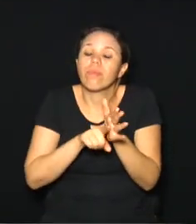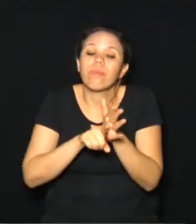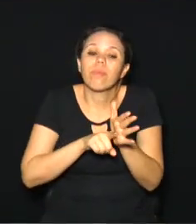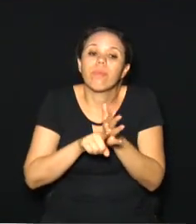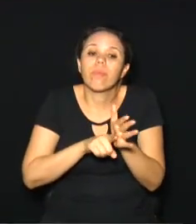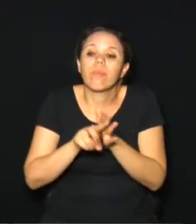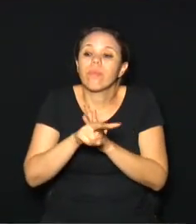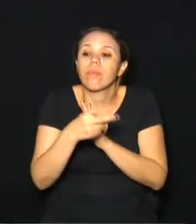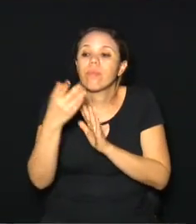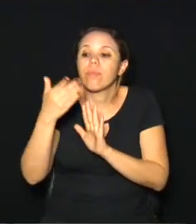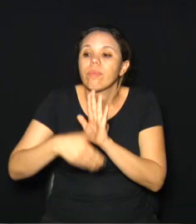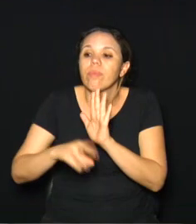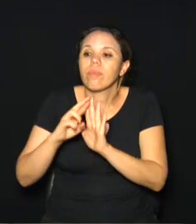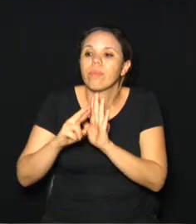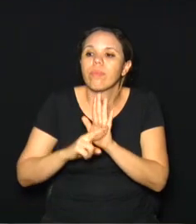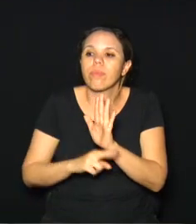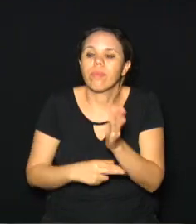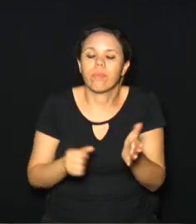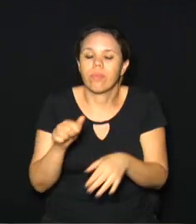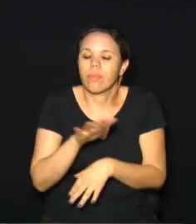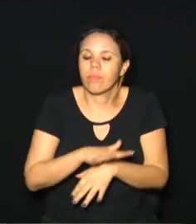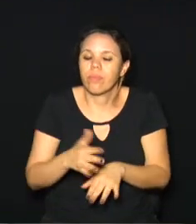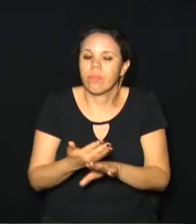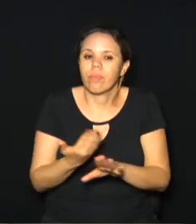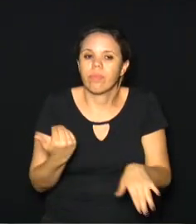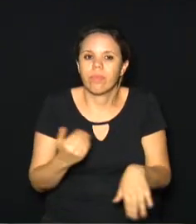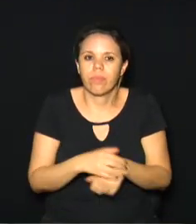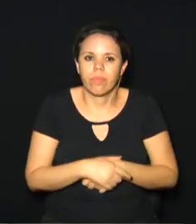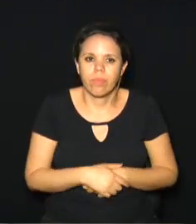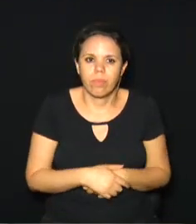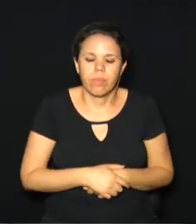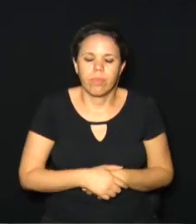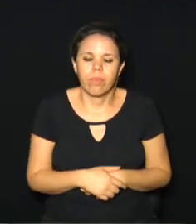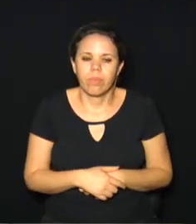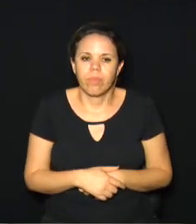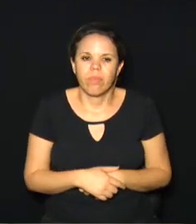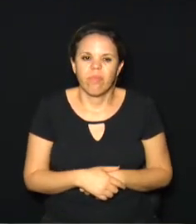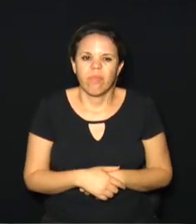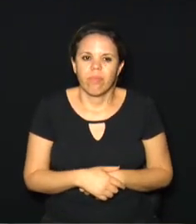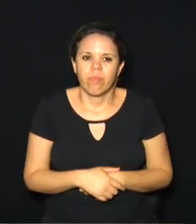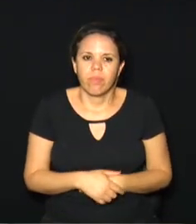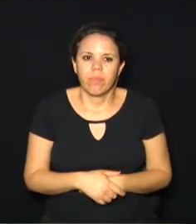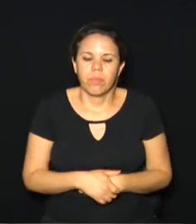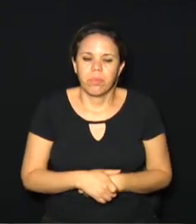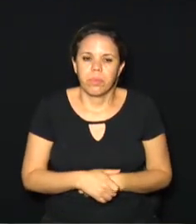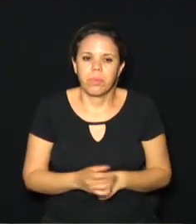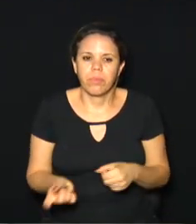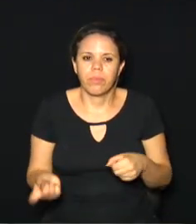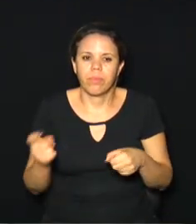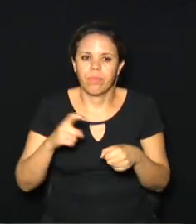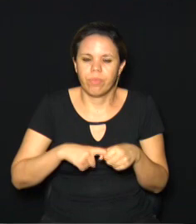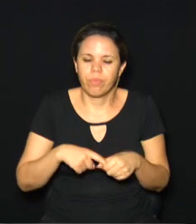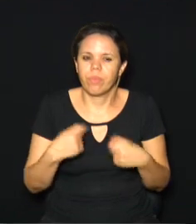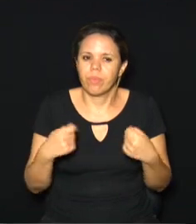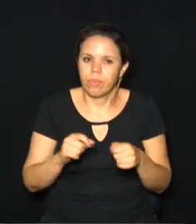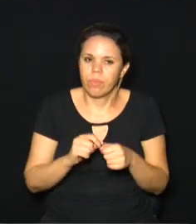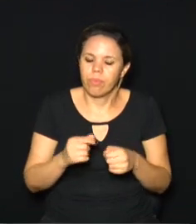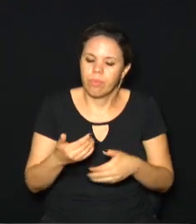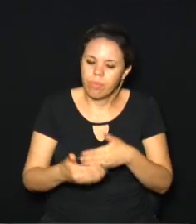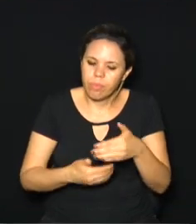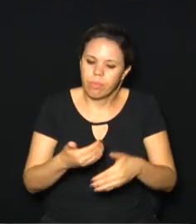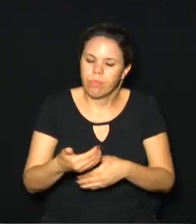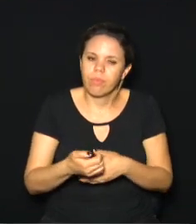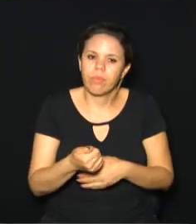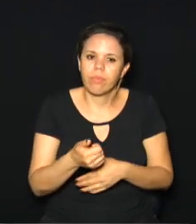contrariar uma regra geral de isolamento. a volta ela tem que ser gradativa, tem que